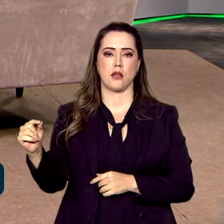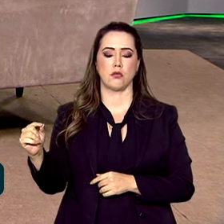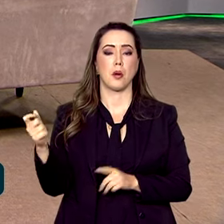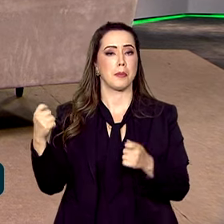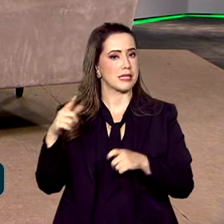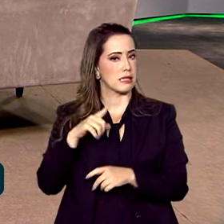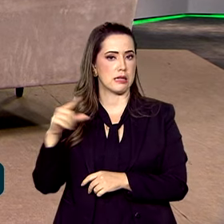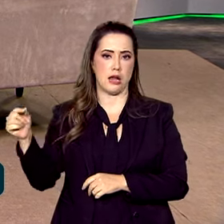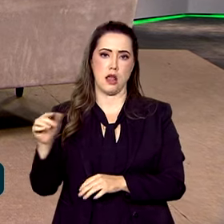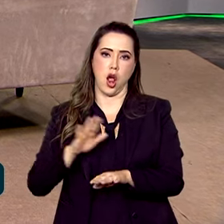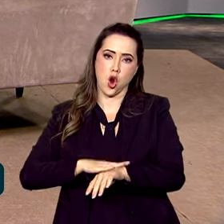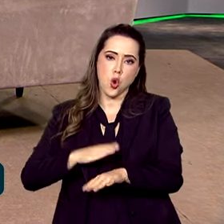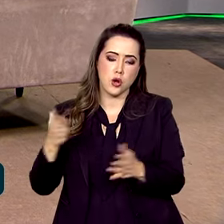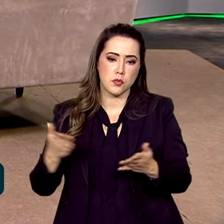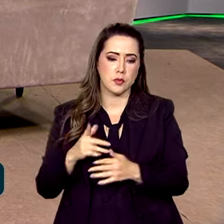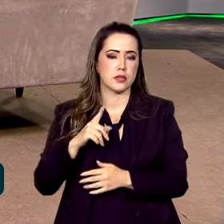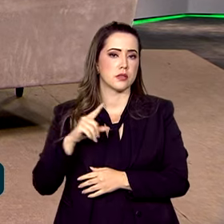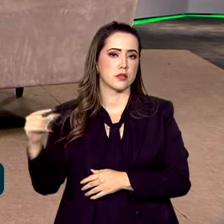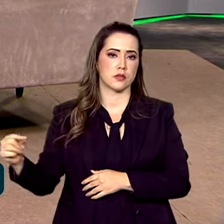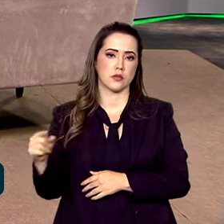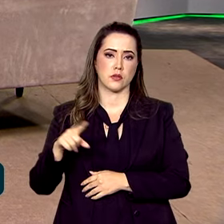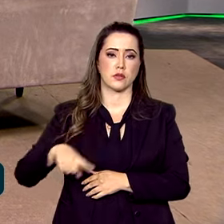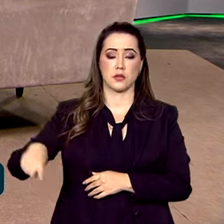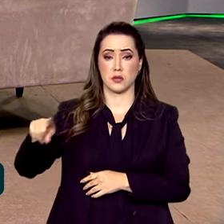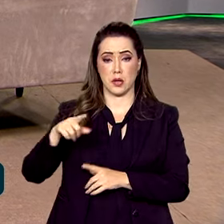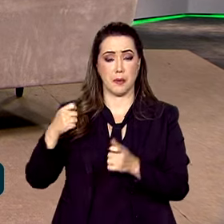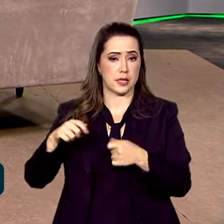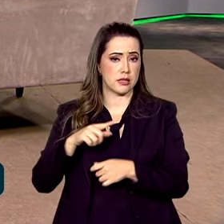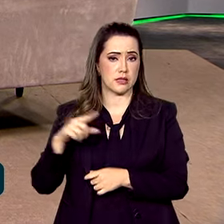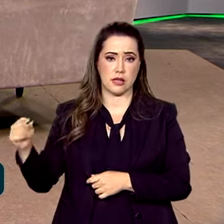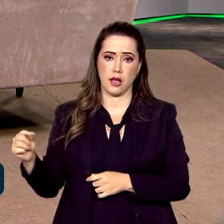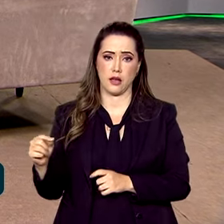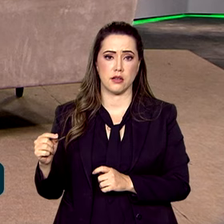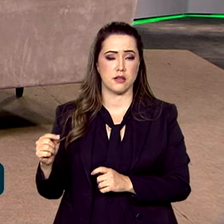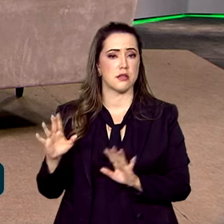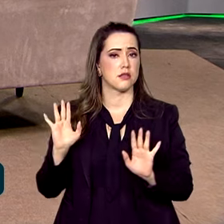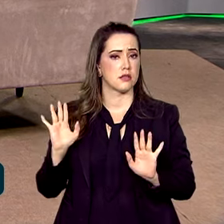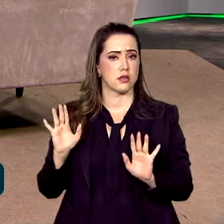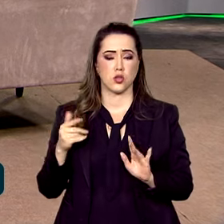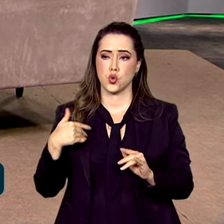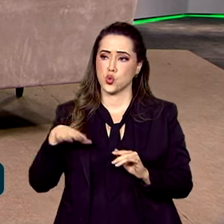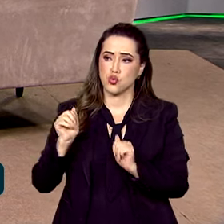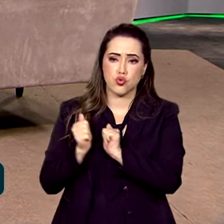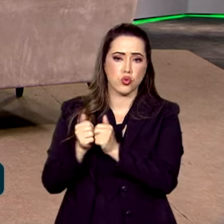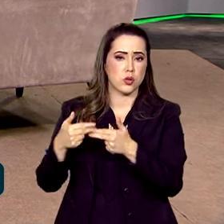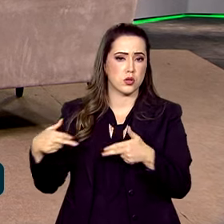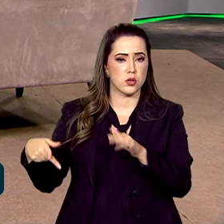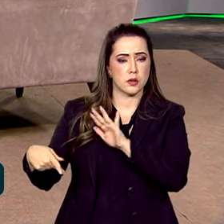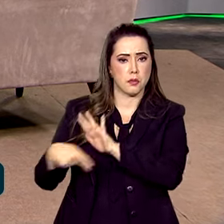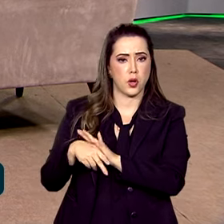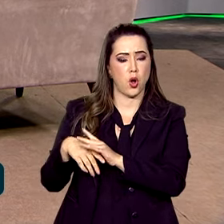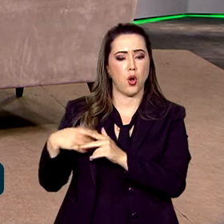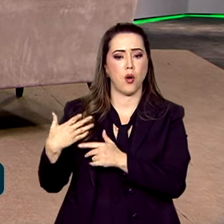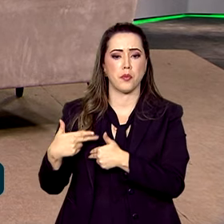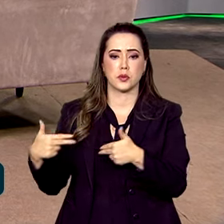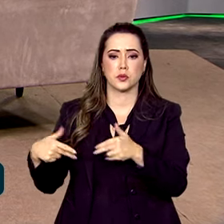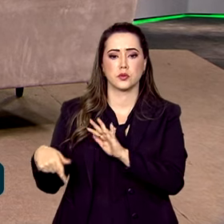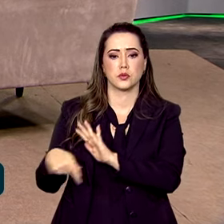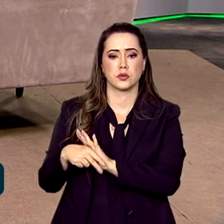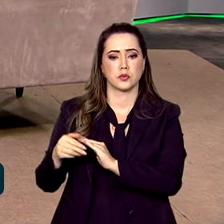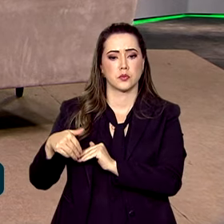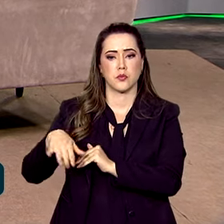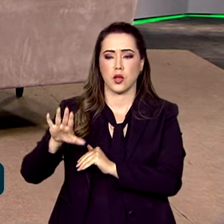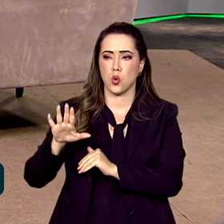seja, este momento agora é o momento onde eles devem sair, desocupar, levar seus pertences, seus bens.